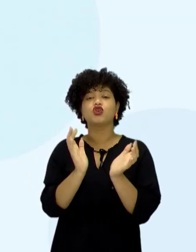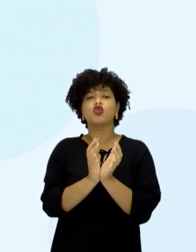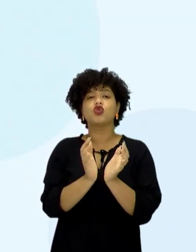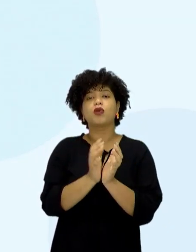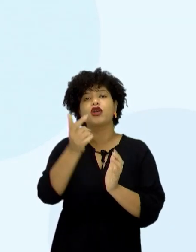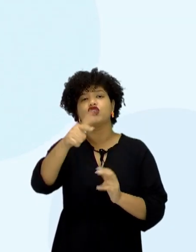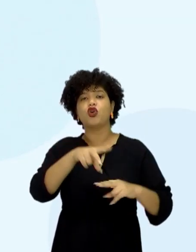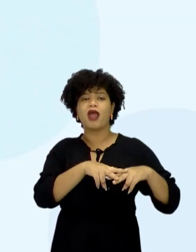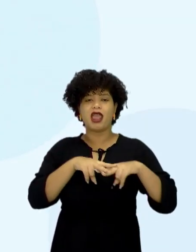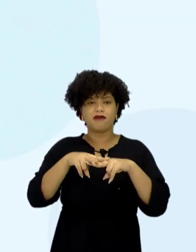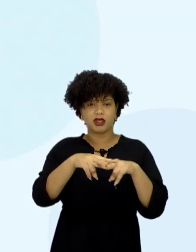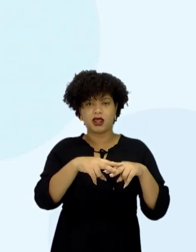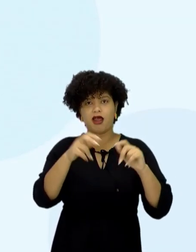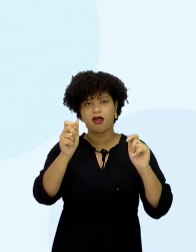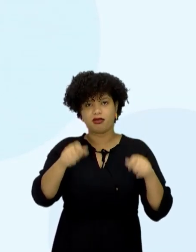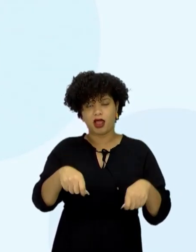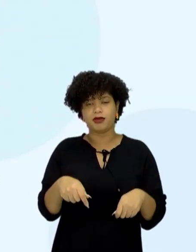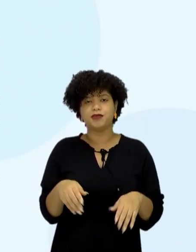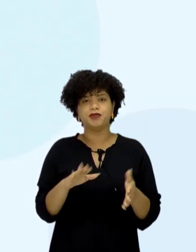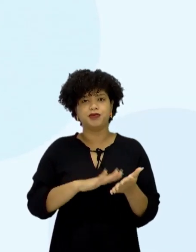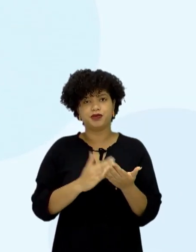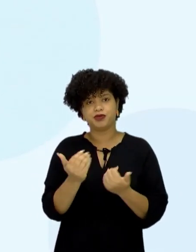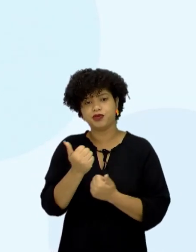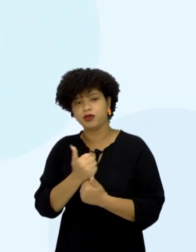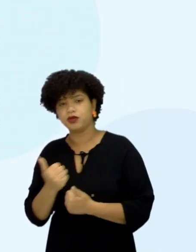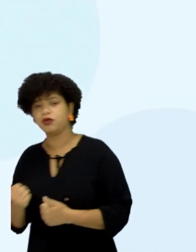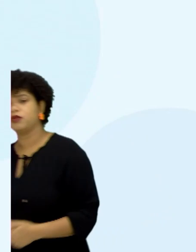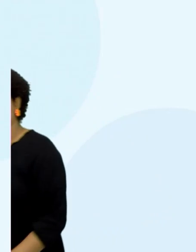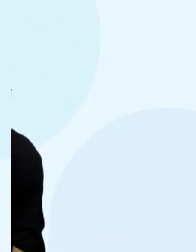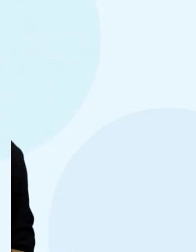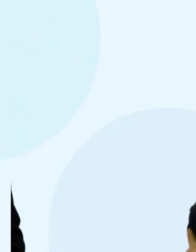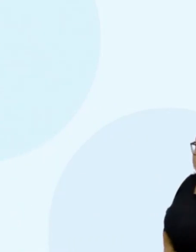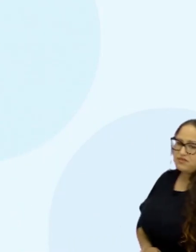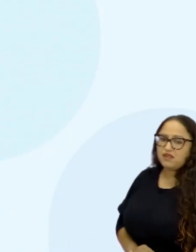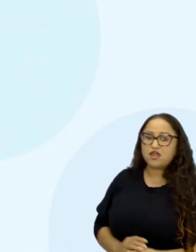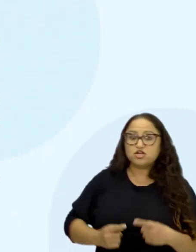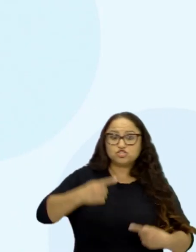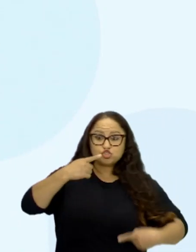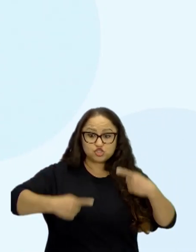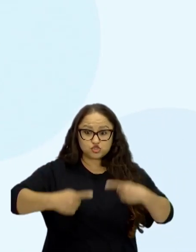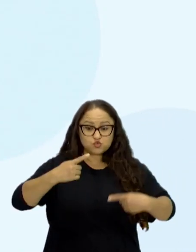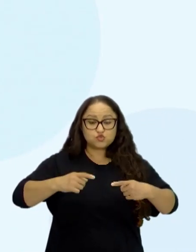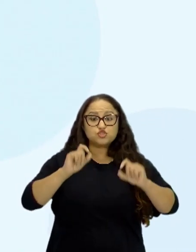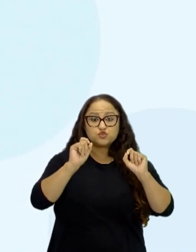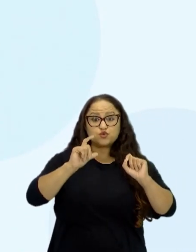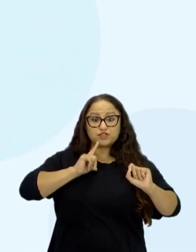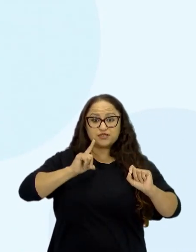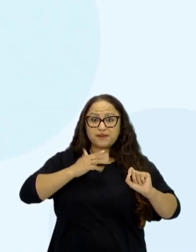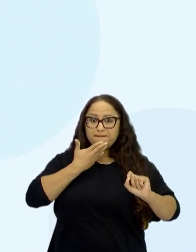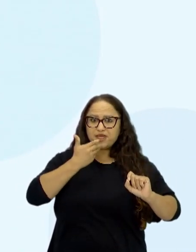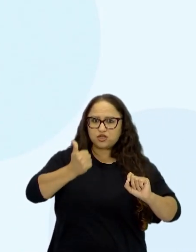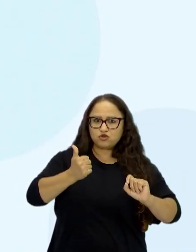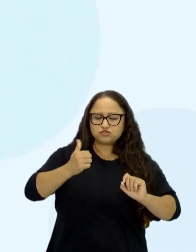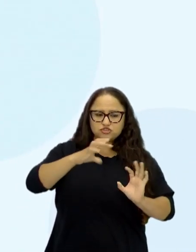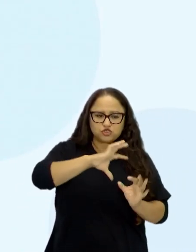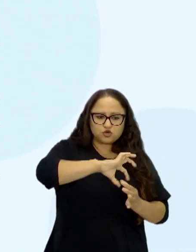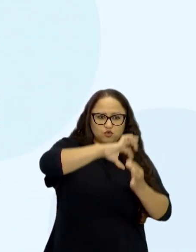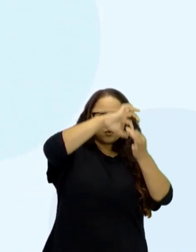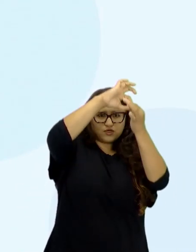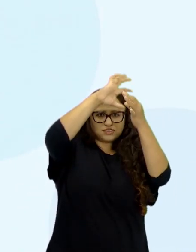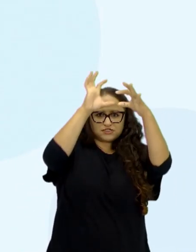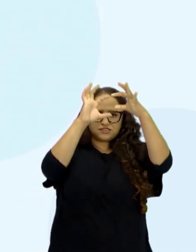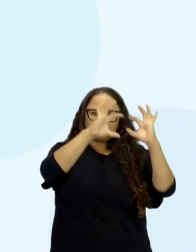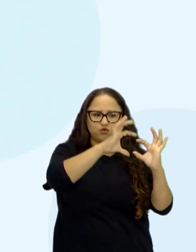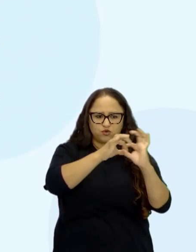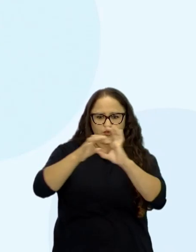revisada. Discutir as inadequações referentes aos aspectos de coesão e coerência, sem ainda apontar nessa etapa os acertos